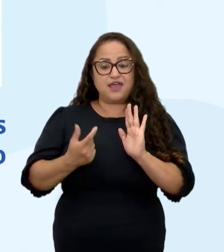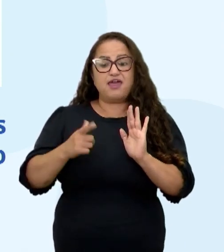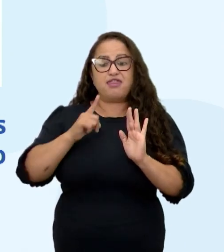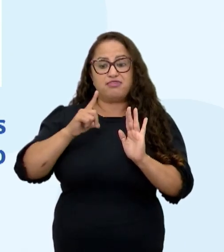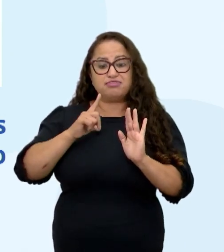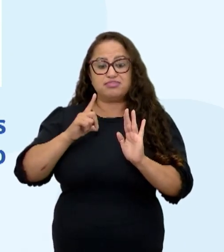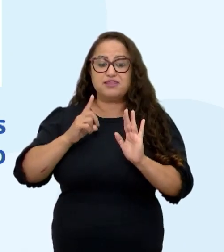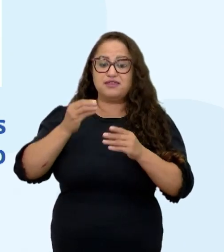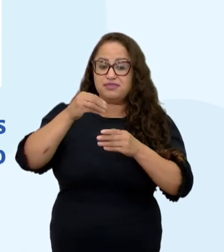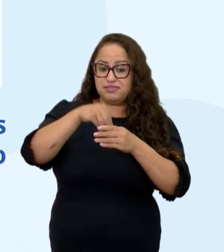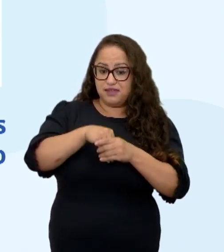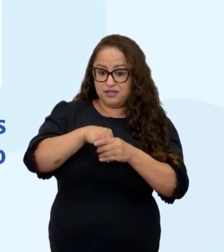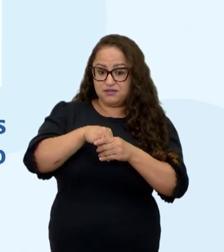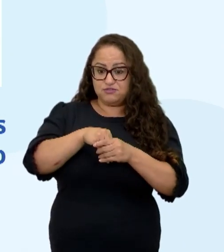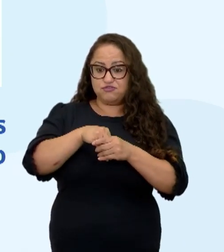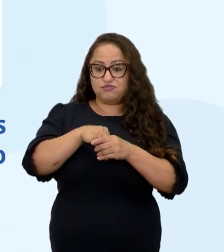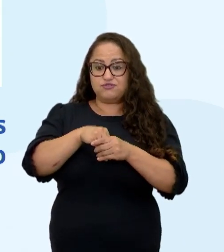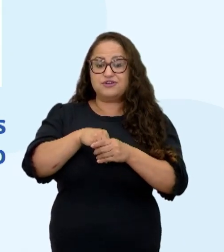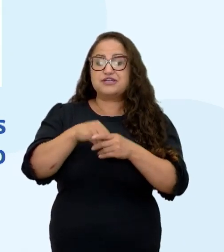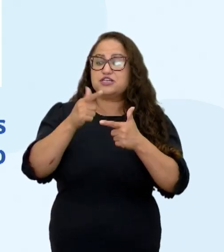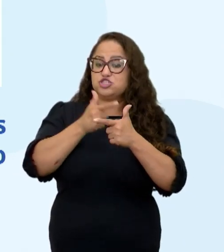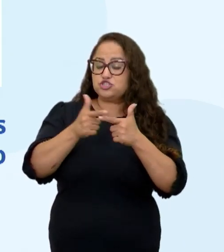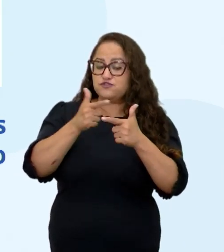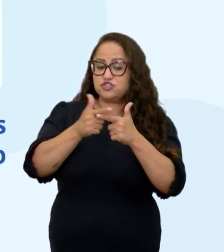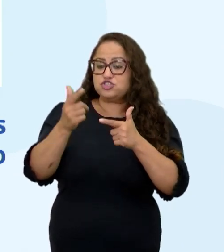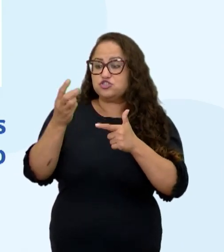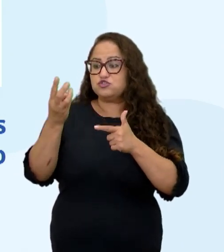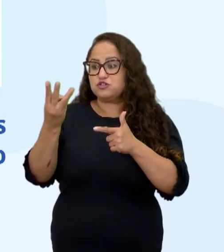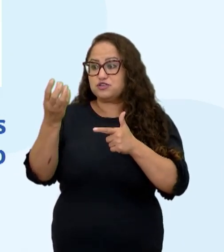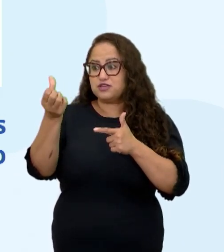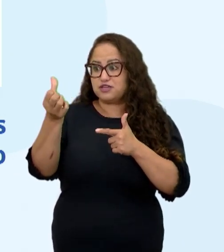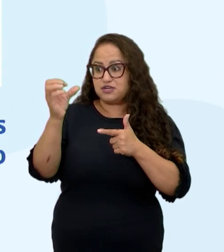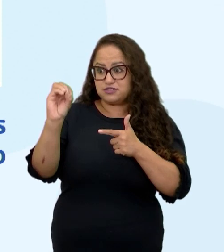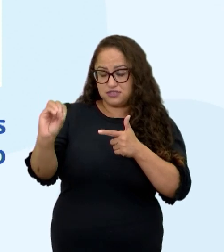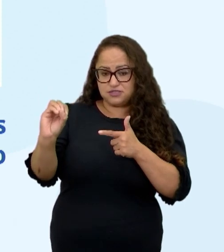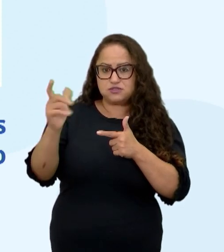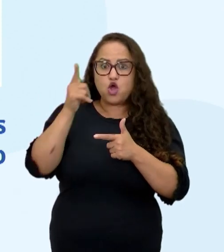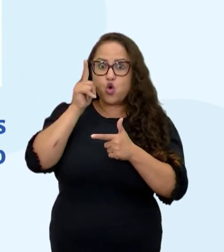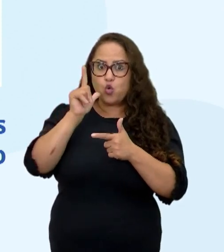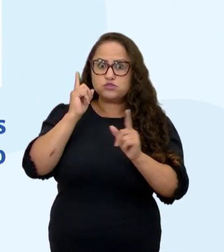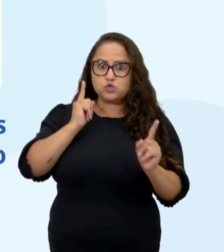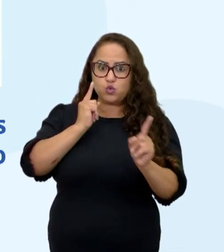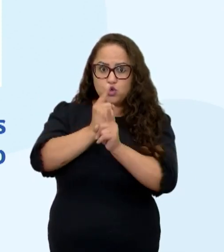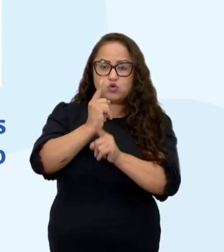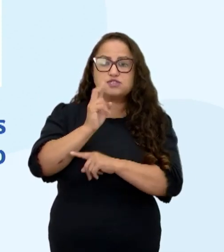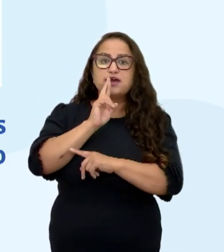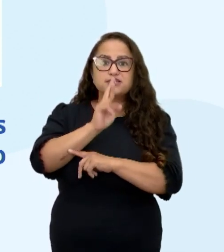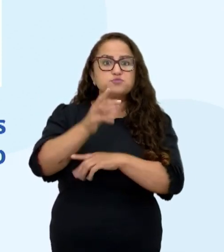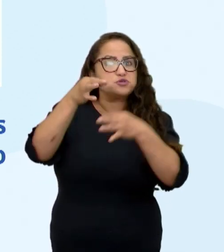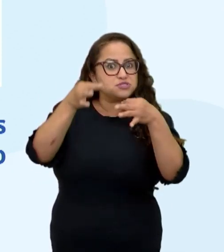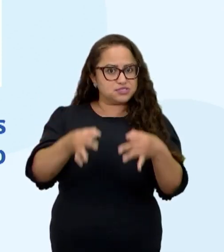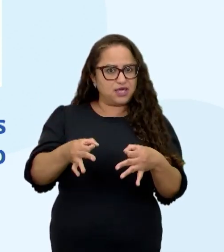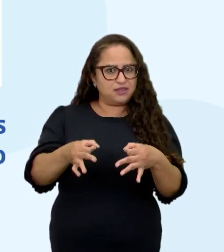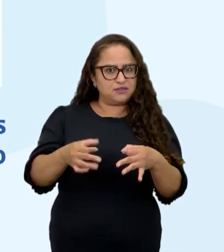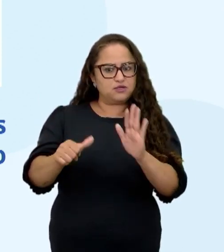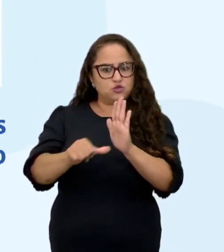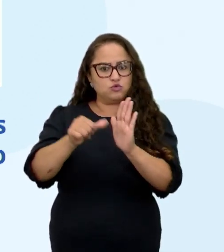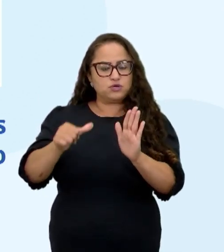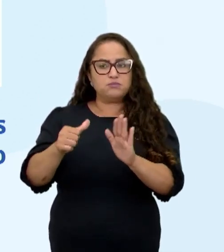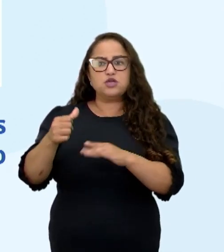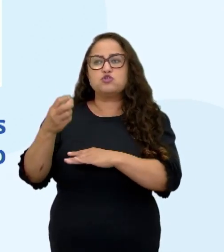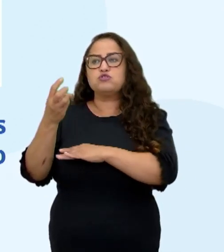ângulos internos que são divisores de 360, ou seja, que eu consigo encontrar uma resposta exata. No primeiro eu